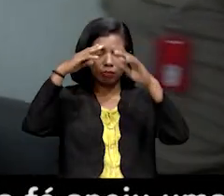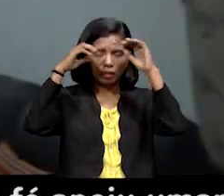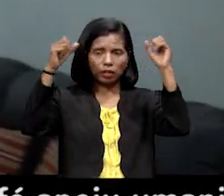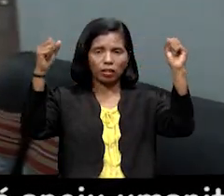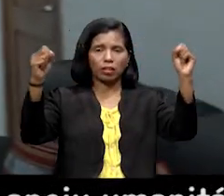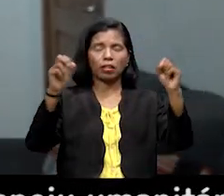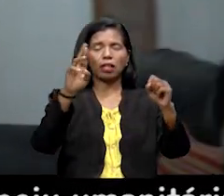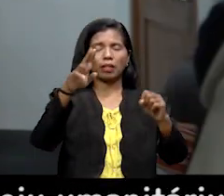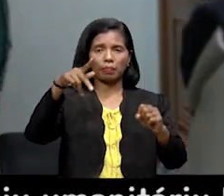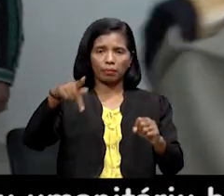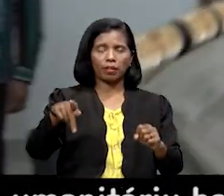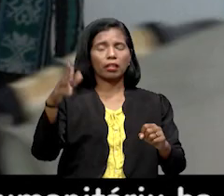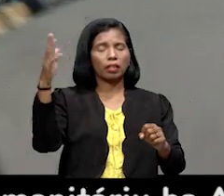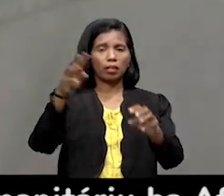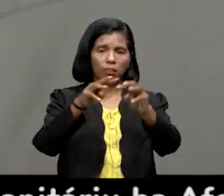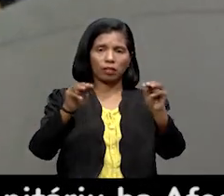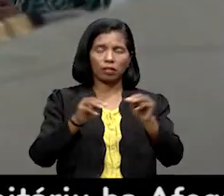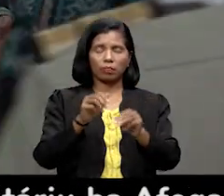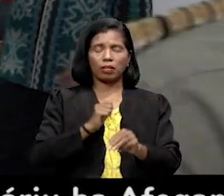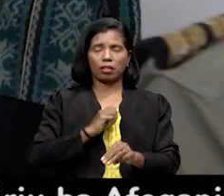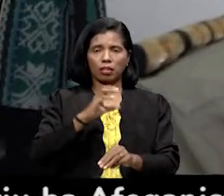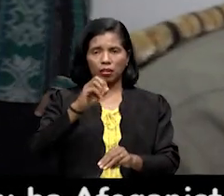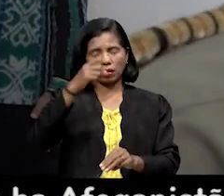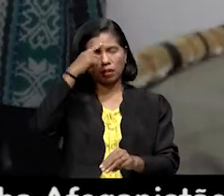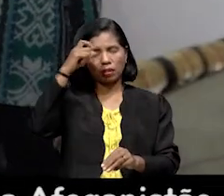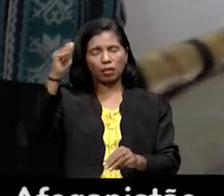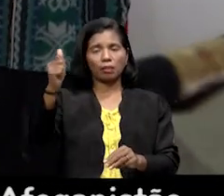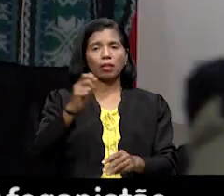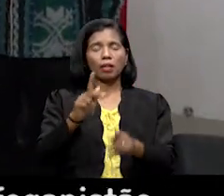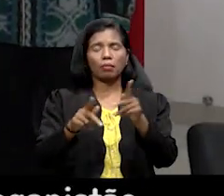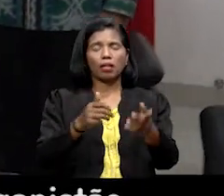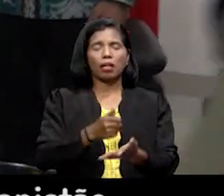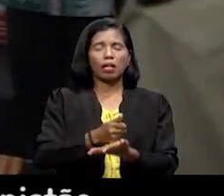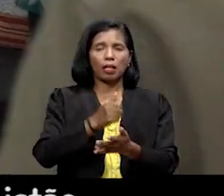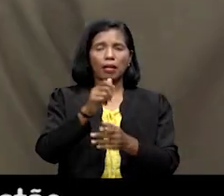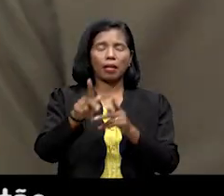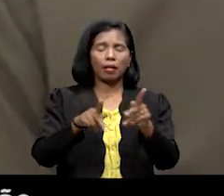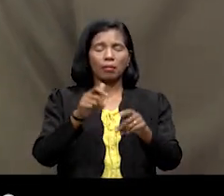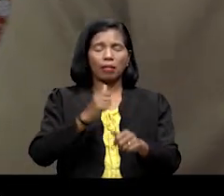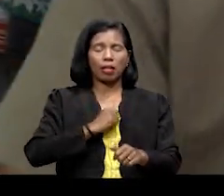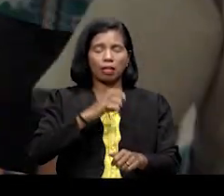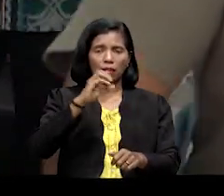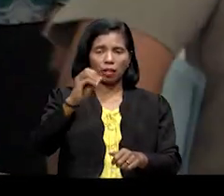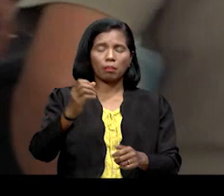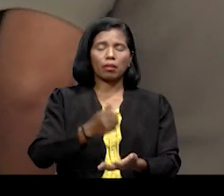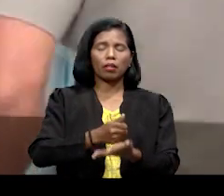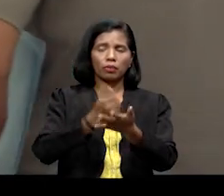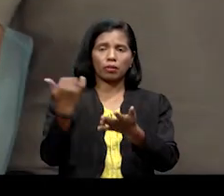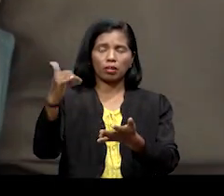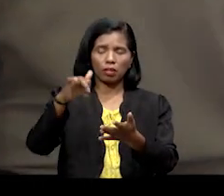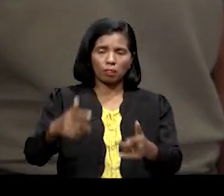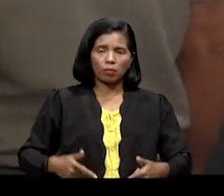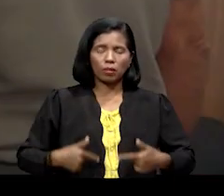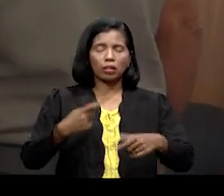e o município Ainaro, também Ainaro Oan Maksalvan e Moris durante a ocupação na Indonésia. Idane ulu keda